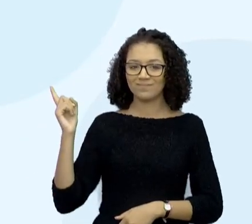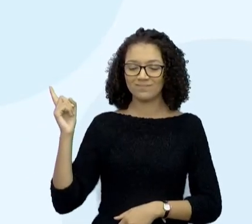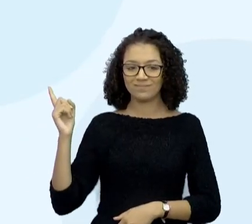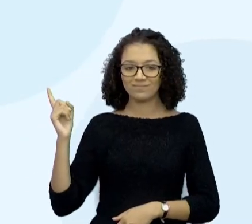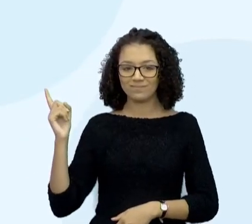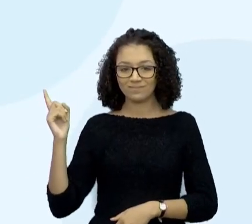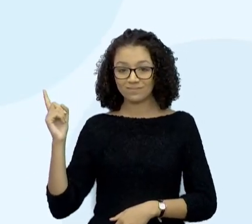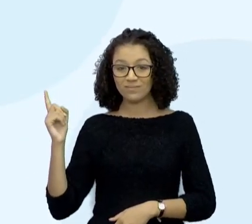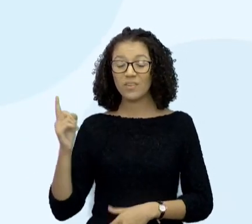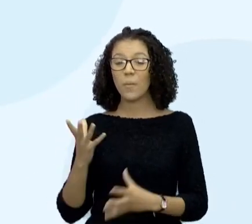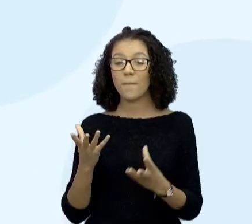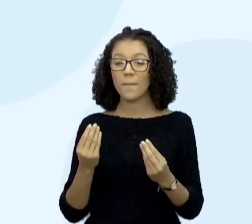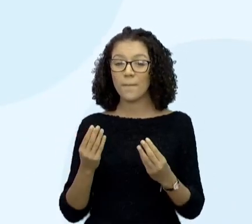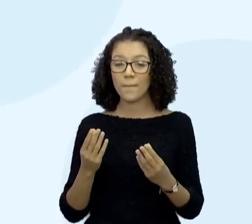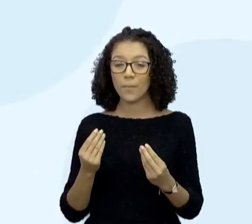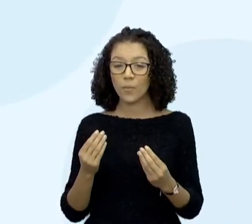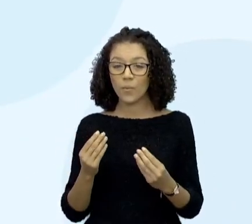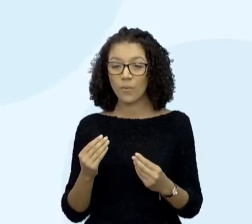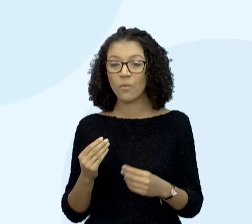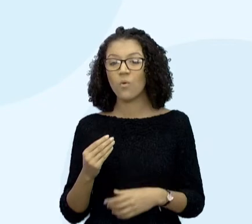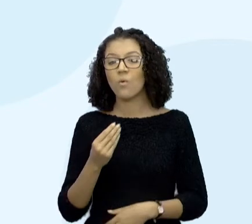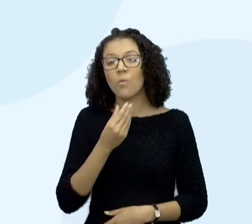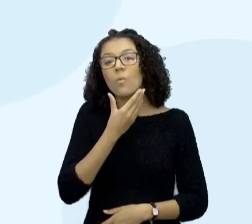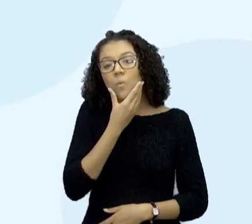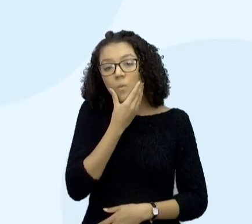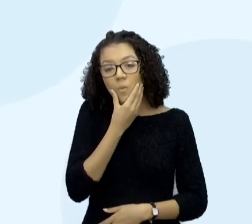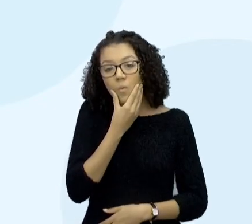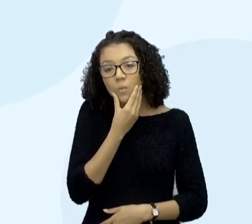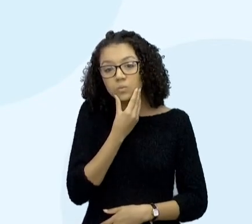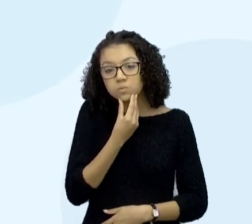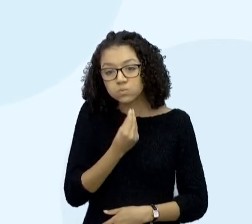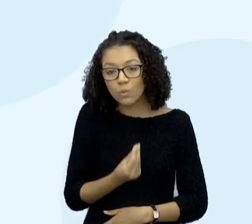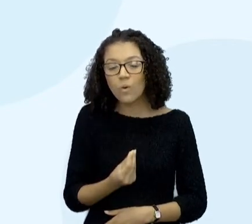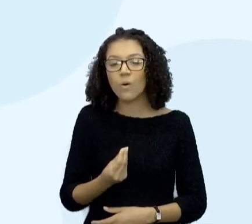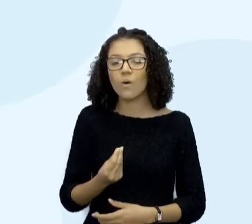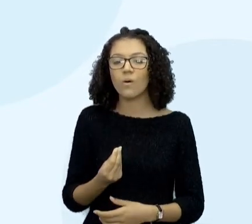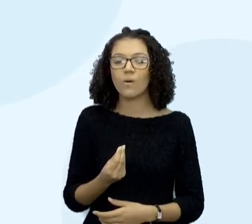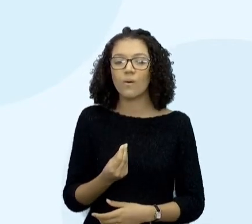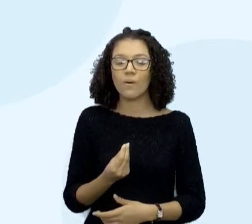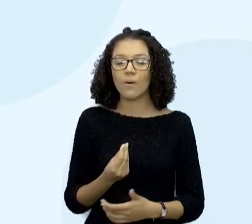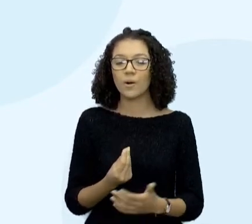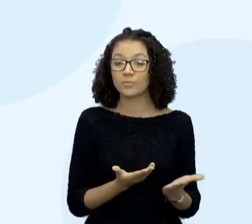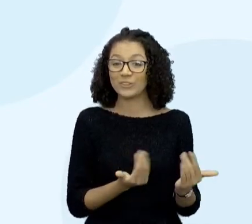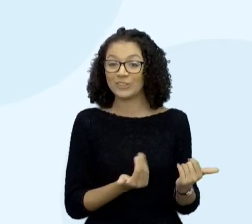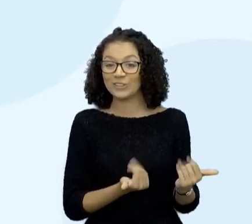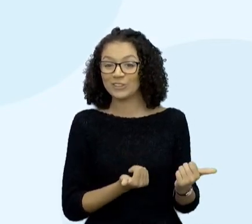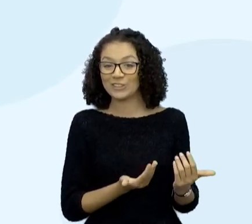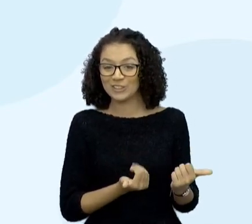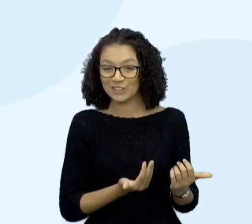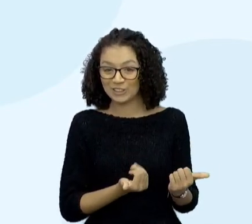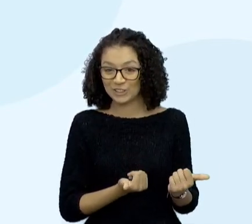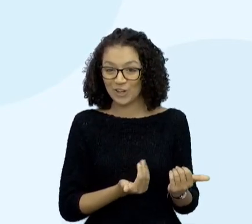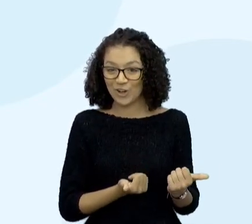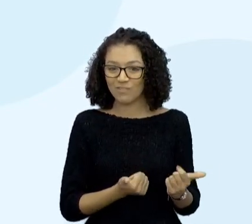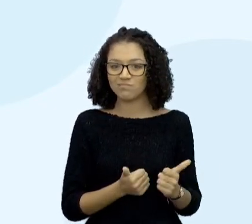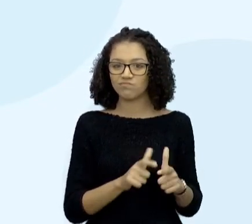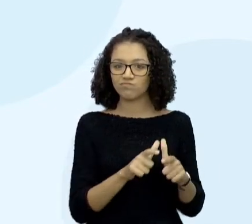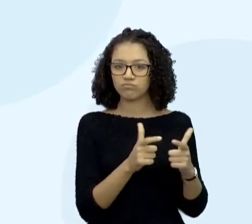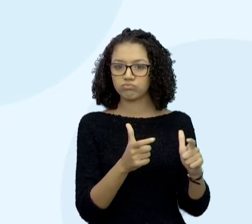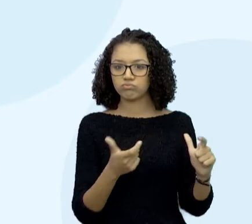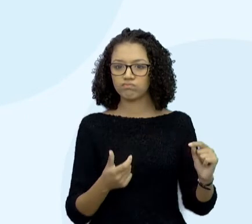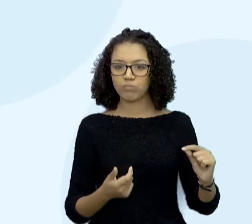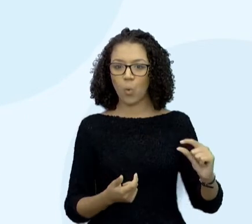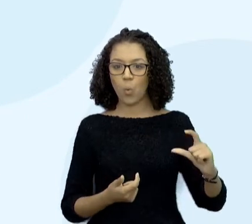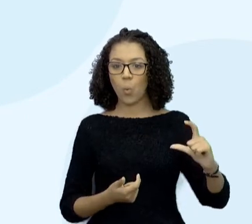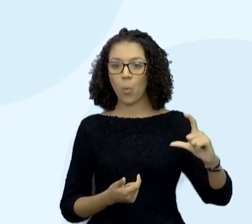mortalidade muito baixa, mostrando a diminuição dos jovens, né, e o aumento, né,